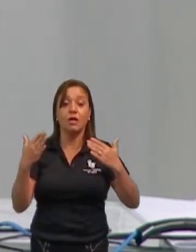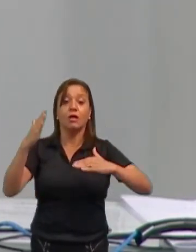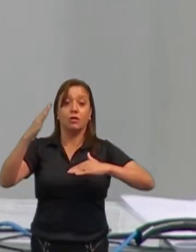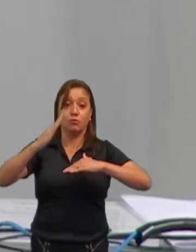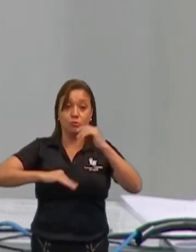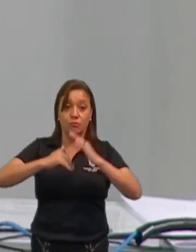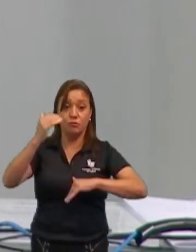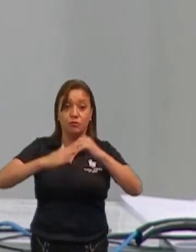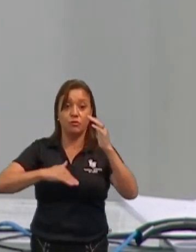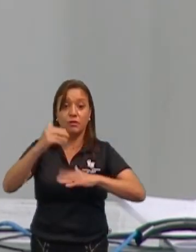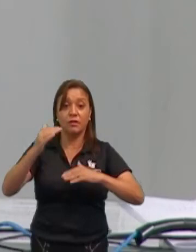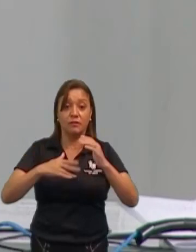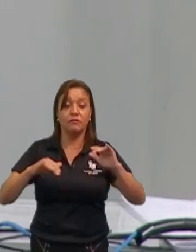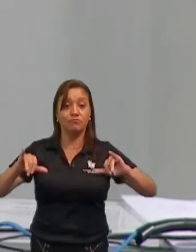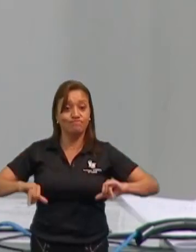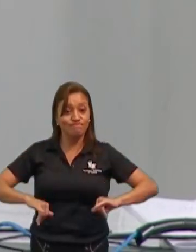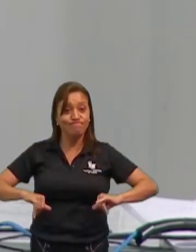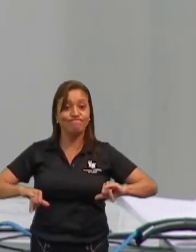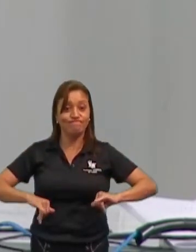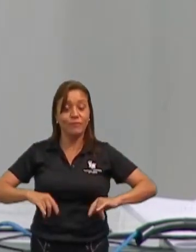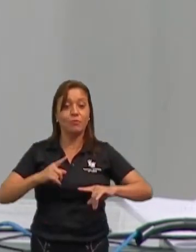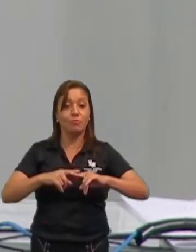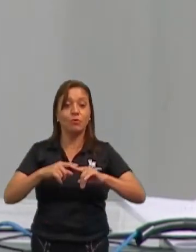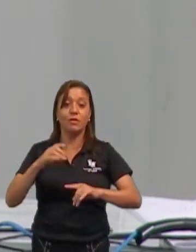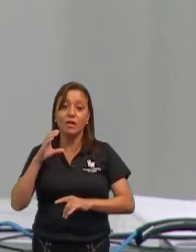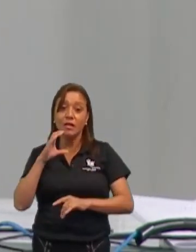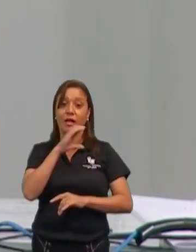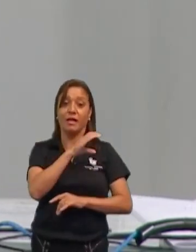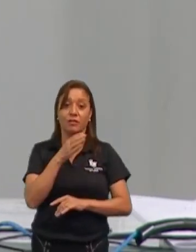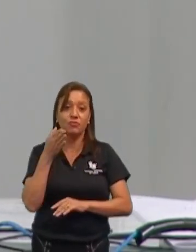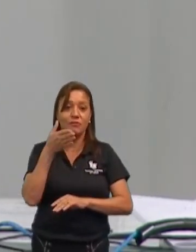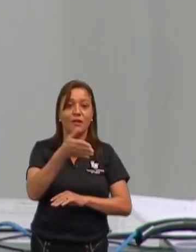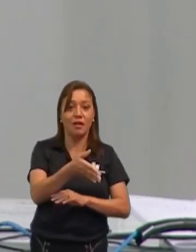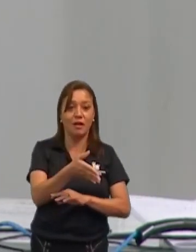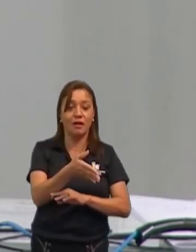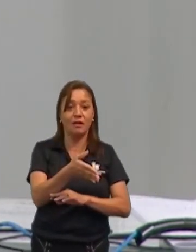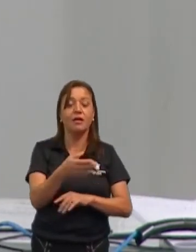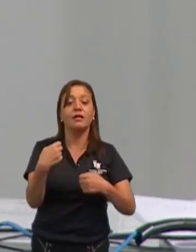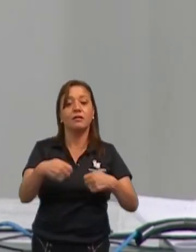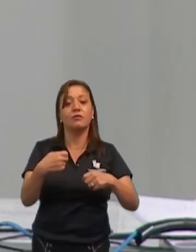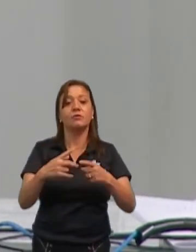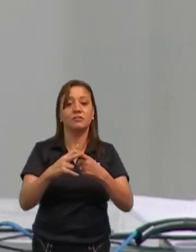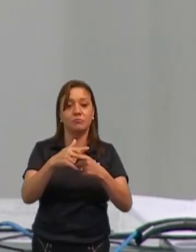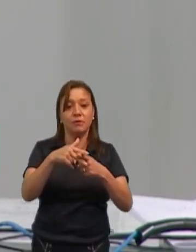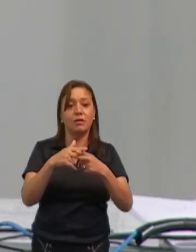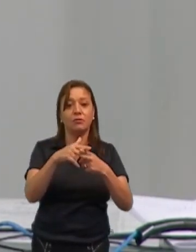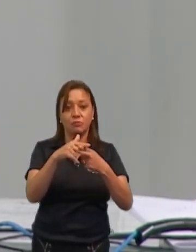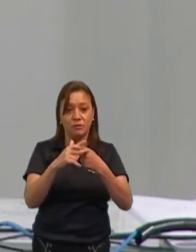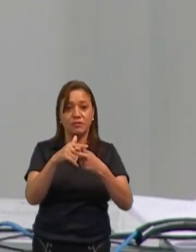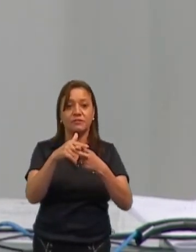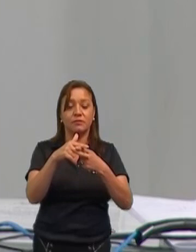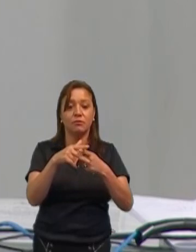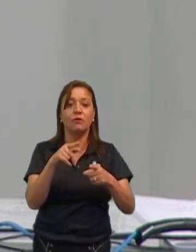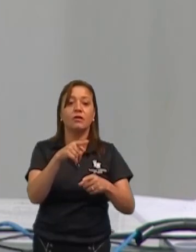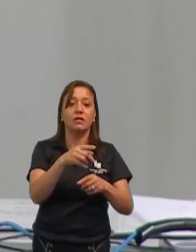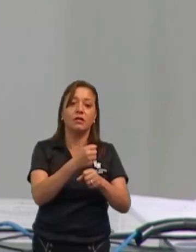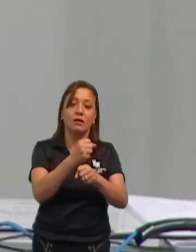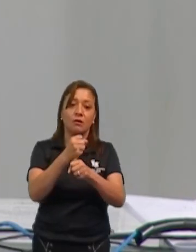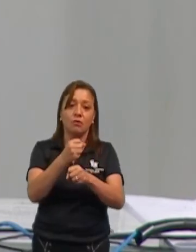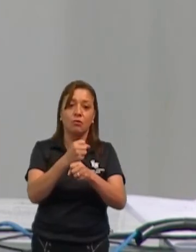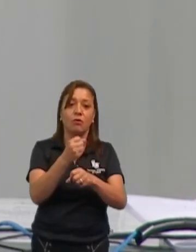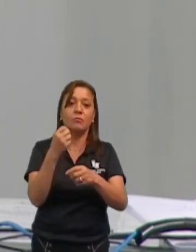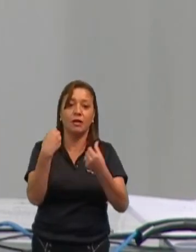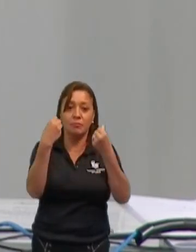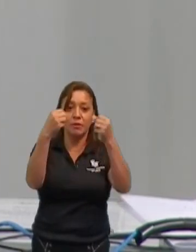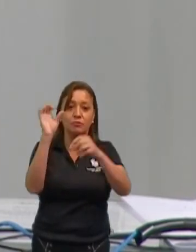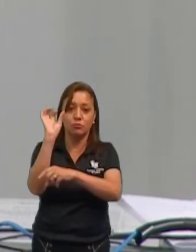ter a adequação de colocar lá os ventiladores para amenizar um pouco o calor, que é escaldante lá também.